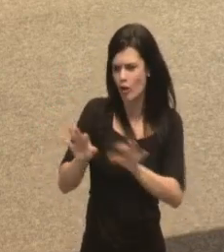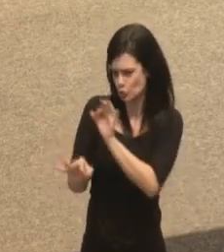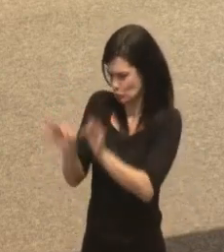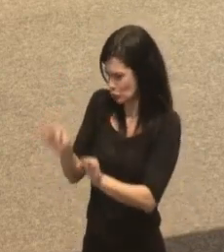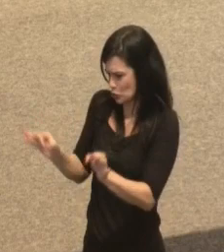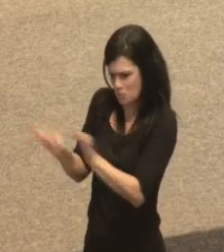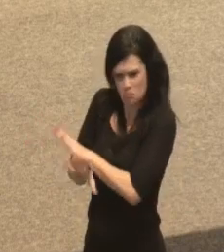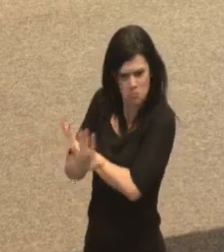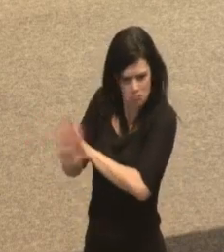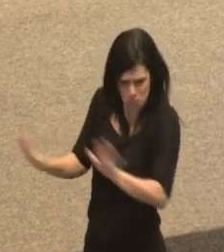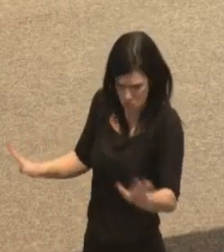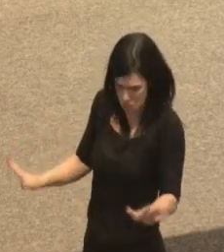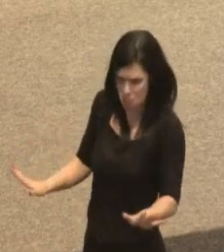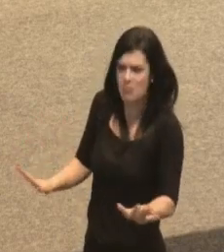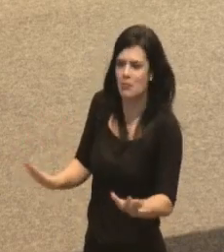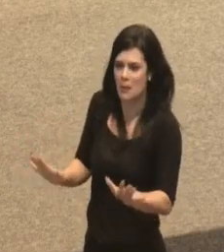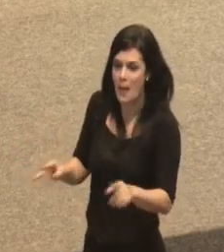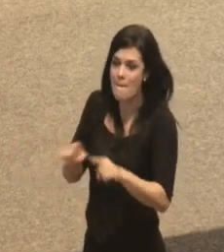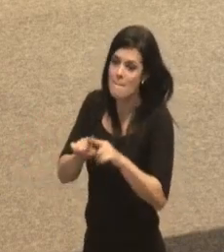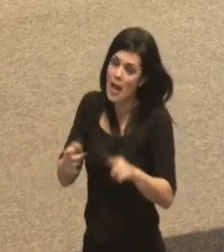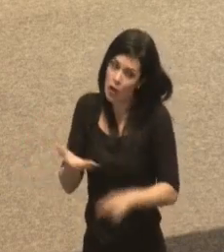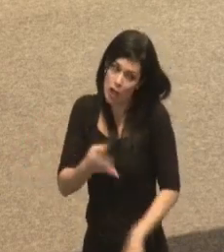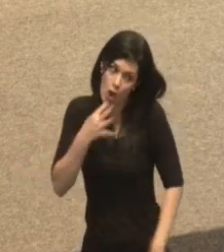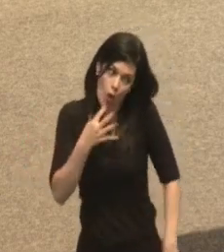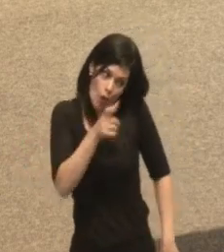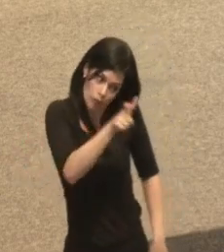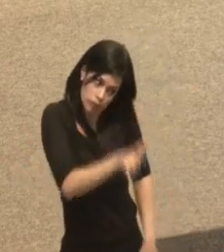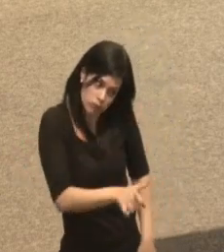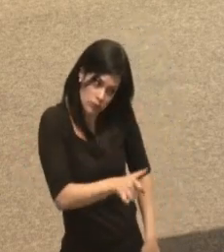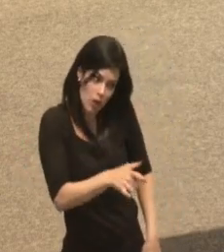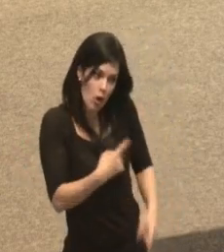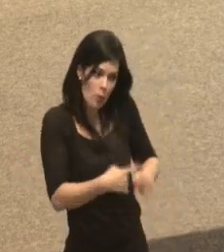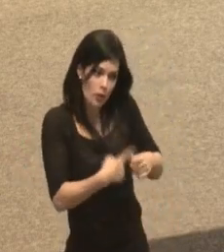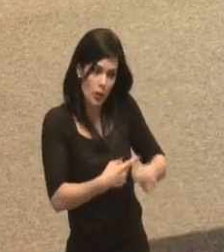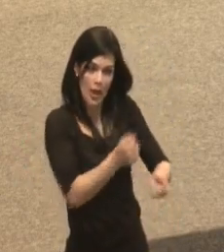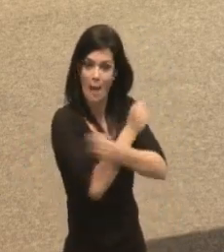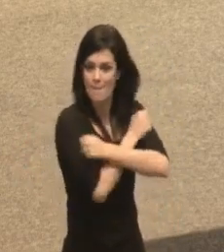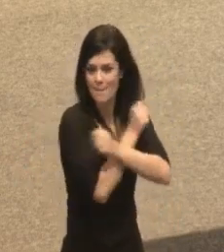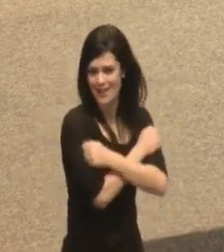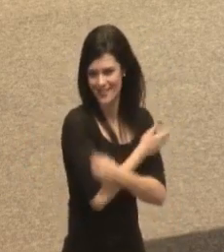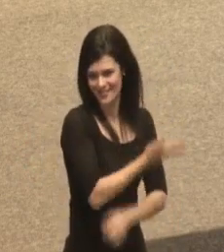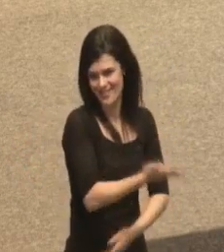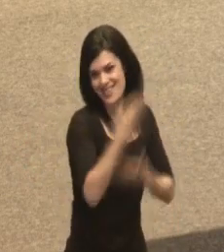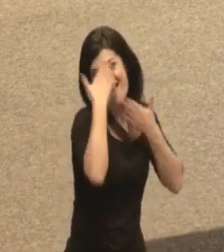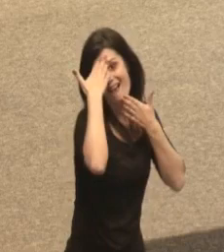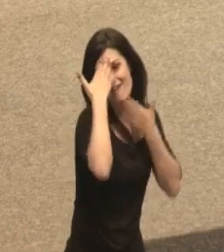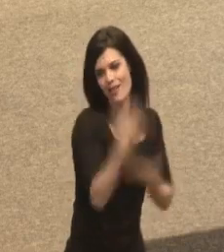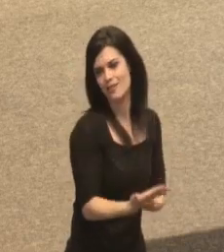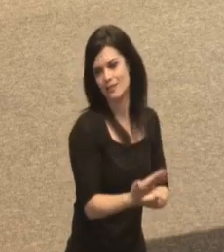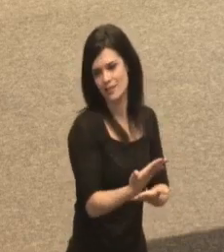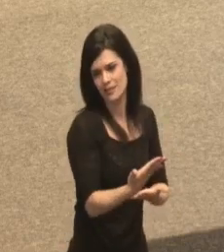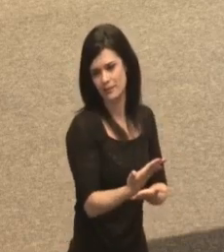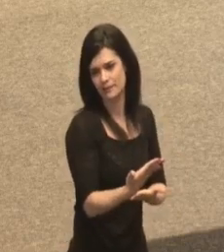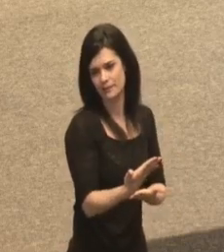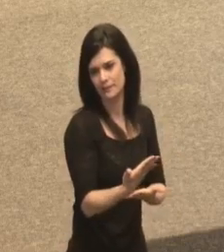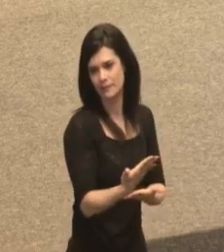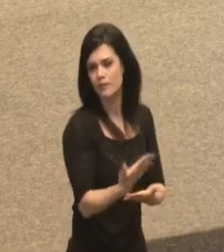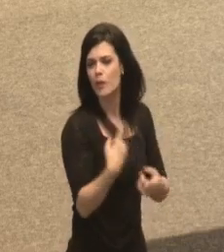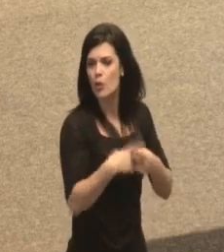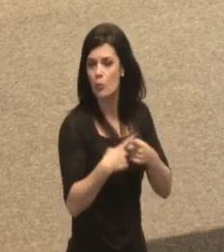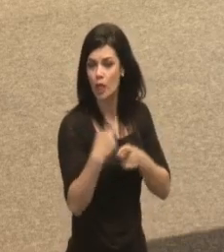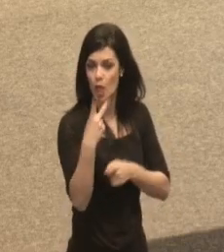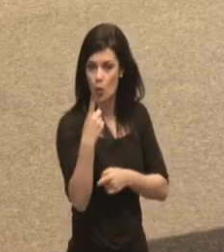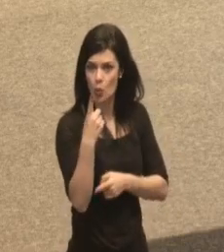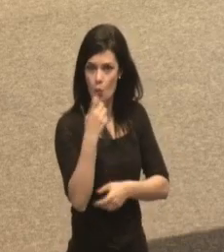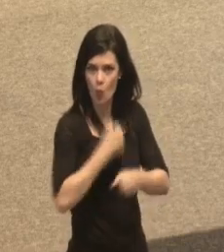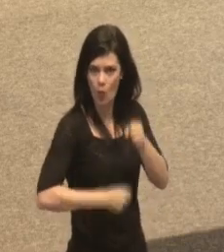justiça, mas eu queria conhecer o senhor, porque eu queria lhe dar um abraço e agradecer, porque há 1 ano e